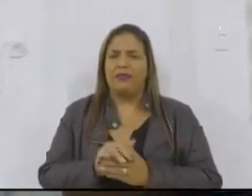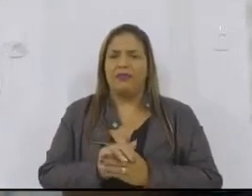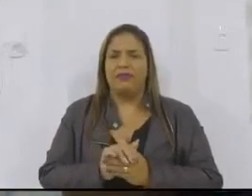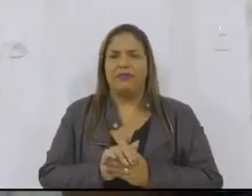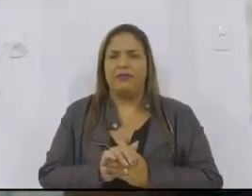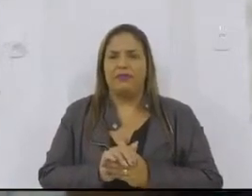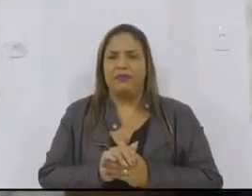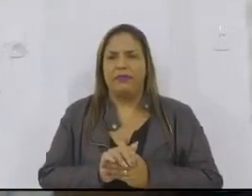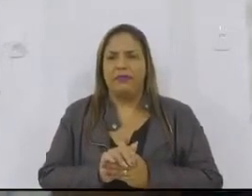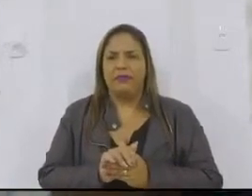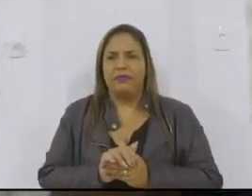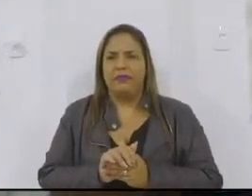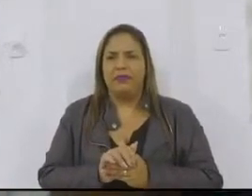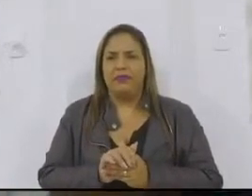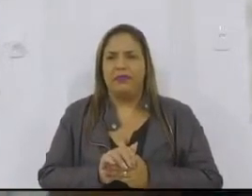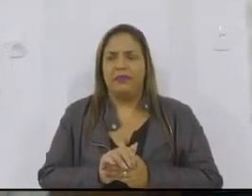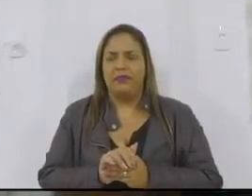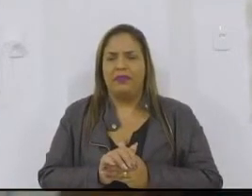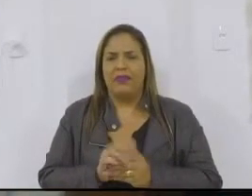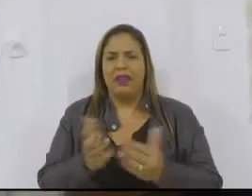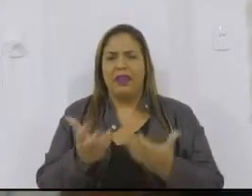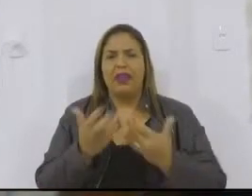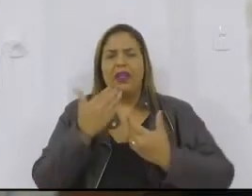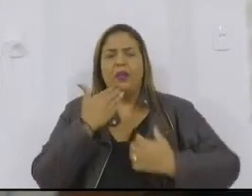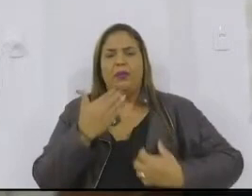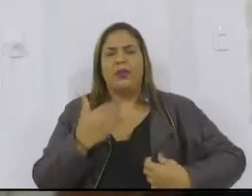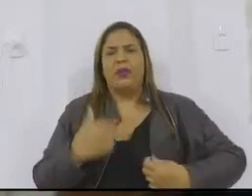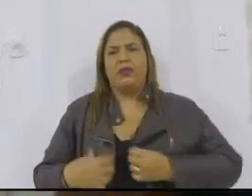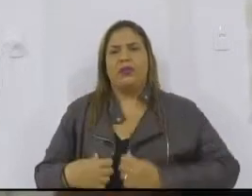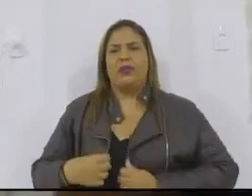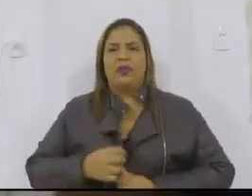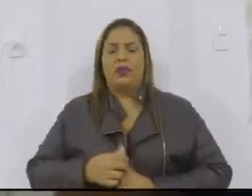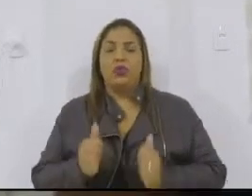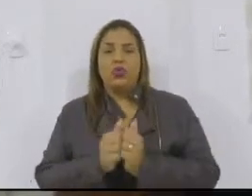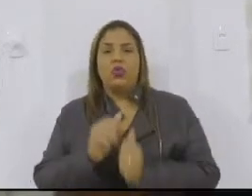coloquei no nosso requerimento que fosse anexo ao CRAS, porque eu entendo que